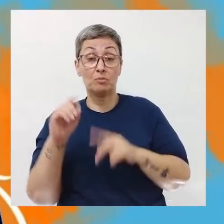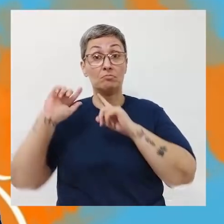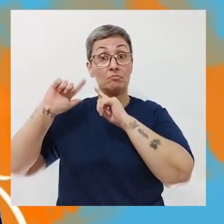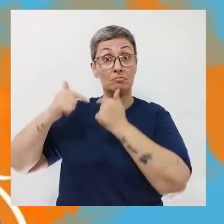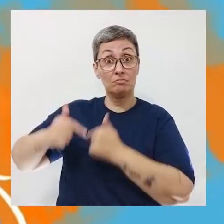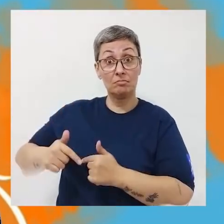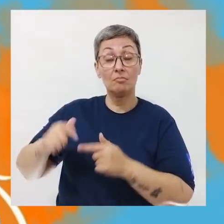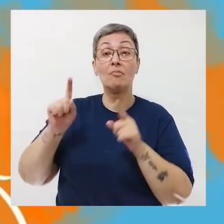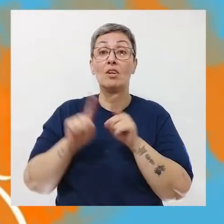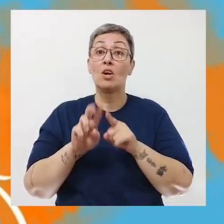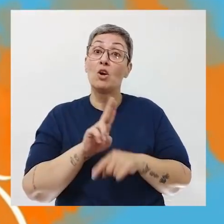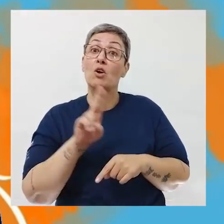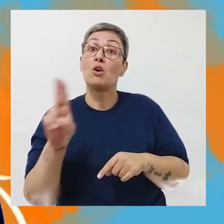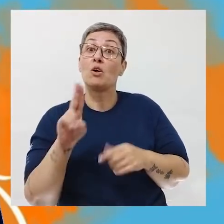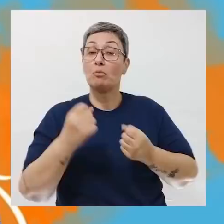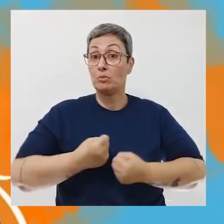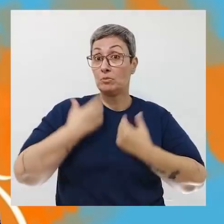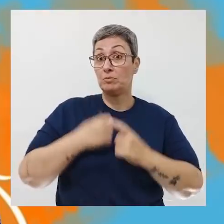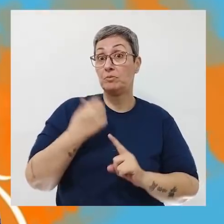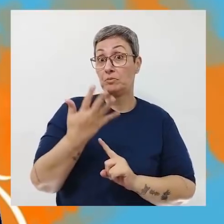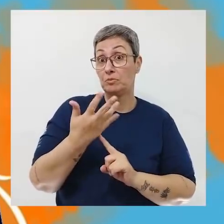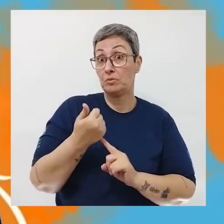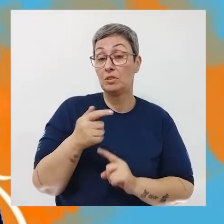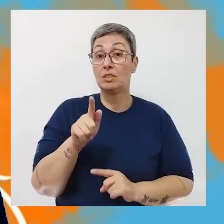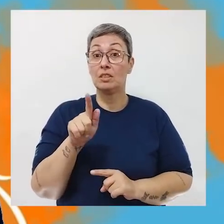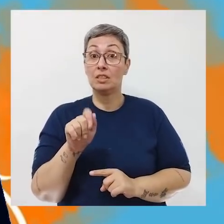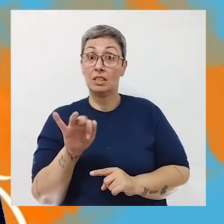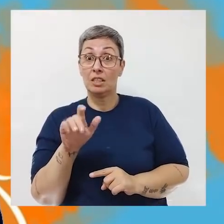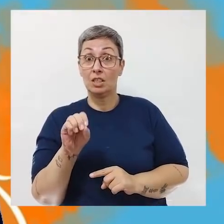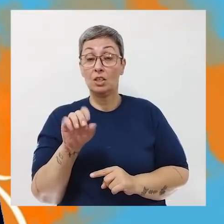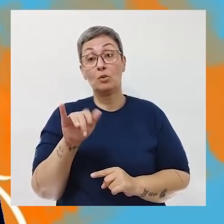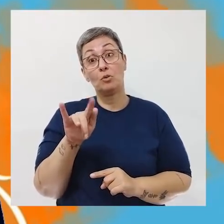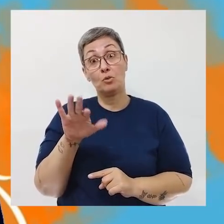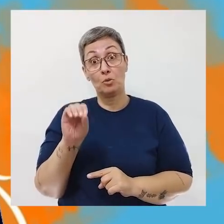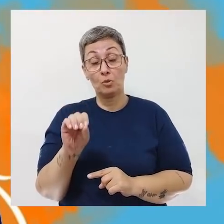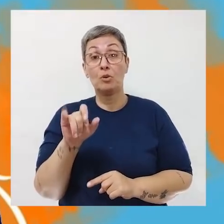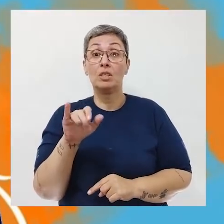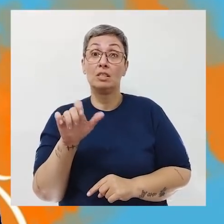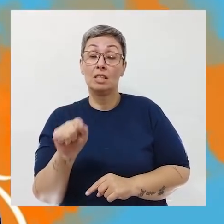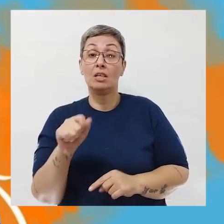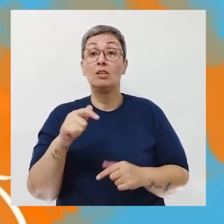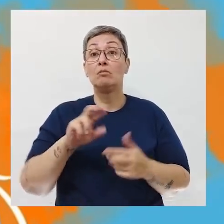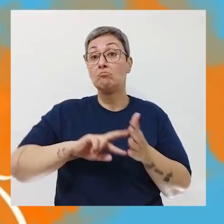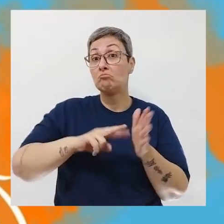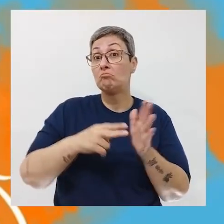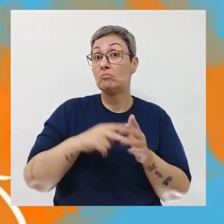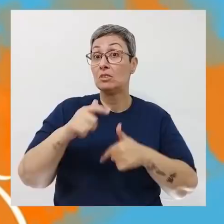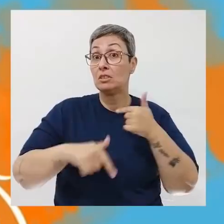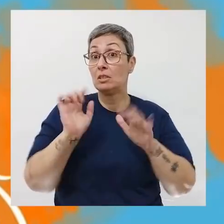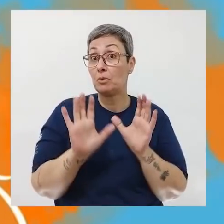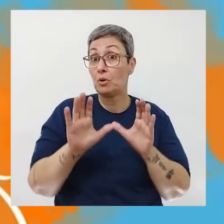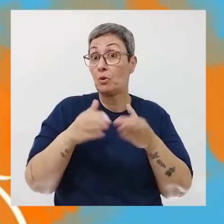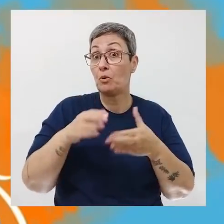O nome dessa expressão artística vem do termo Kikongo, Ensaia, que significa trabalho